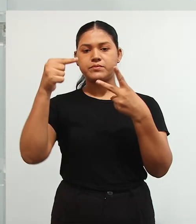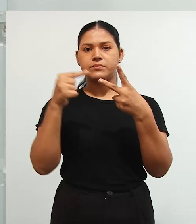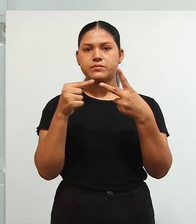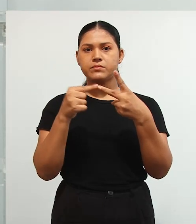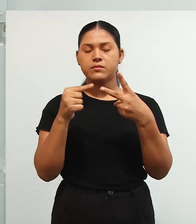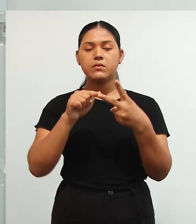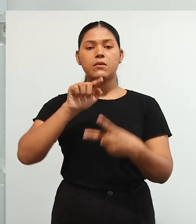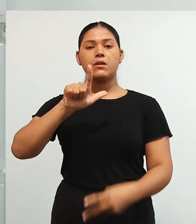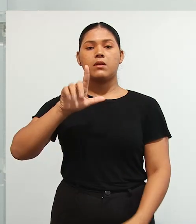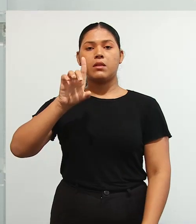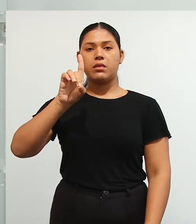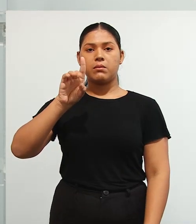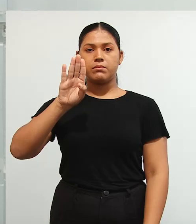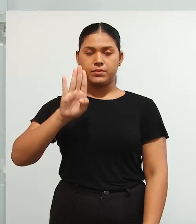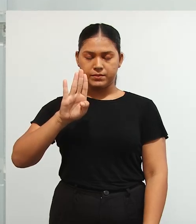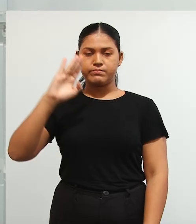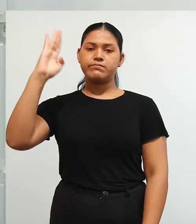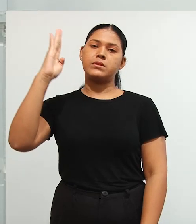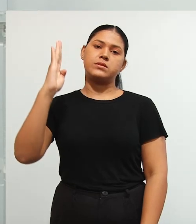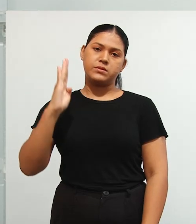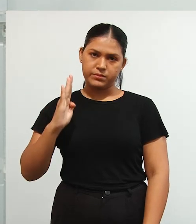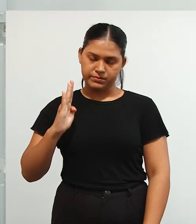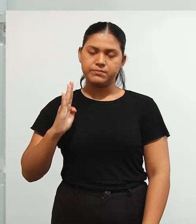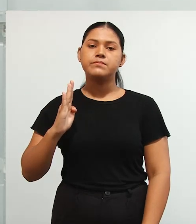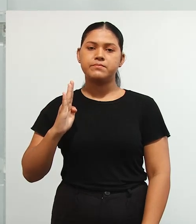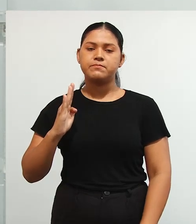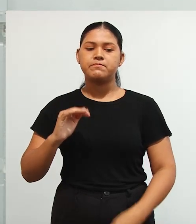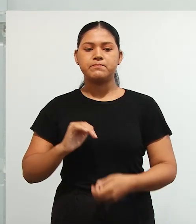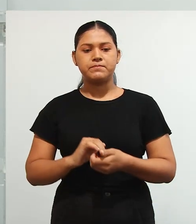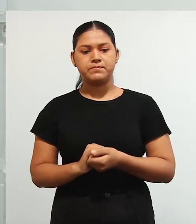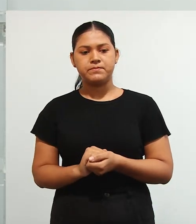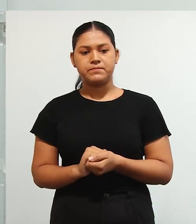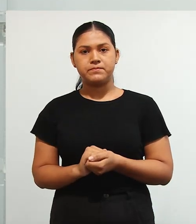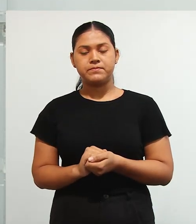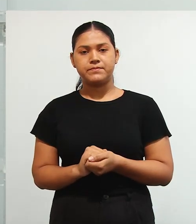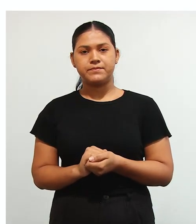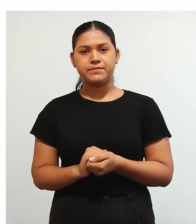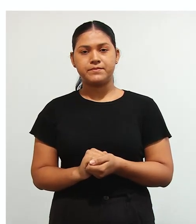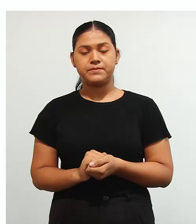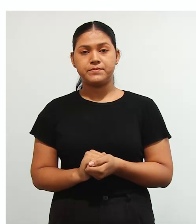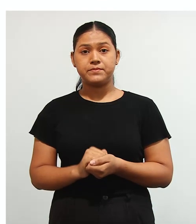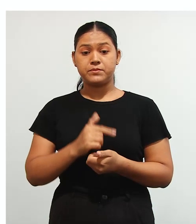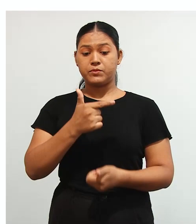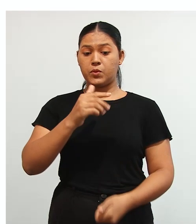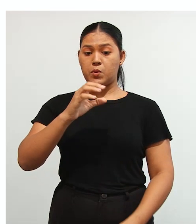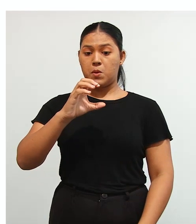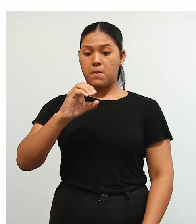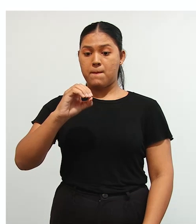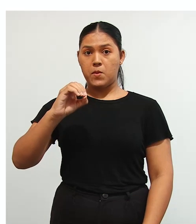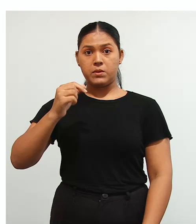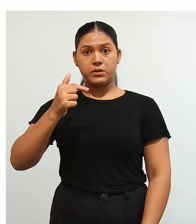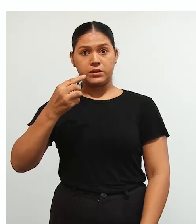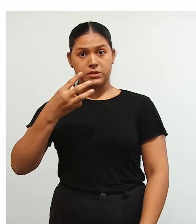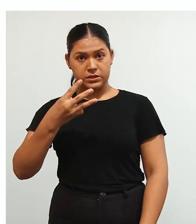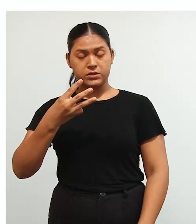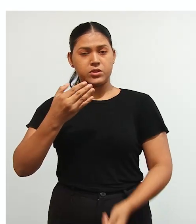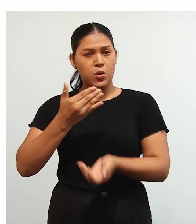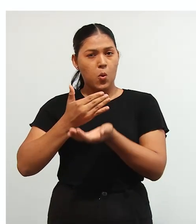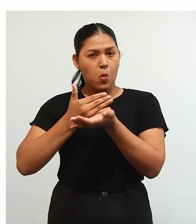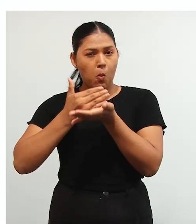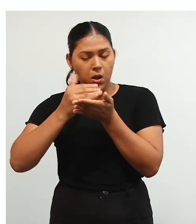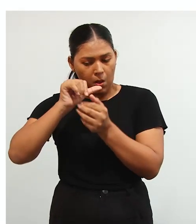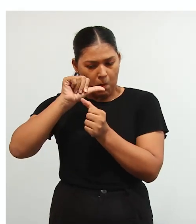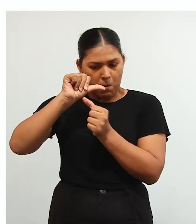educacionais no Brasil. Essa LDB, voltamos aqui, ó, em 2003, ela sofre a sua